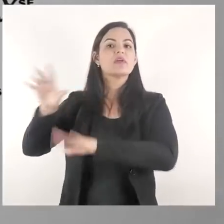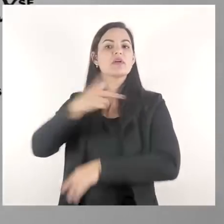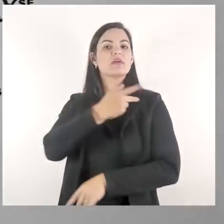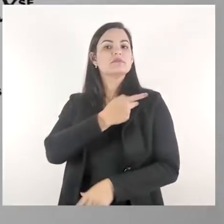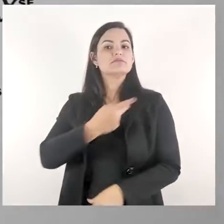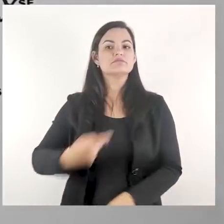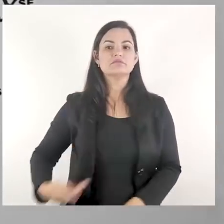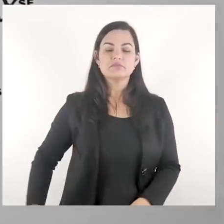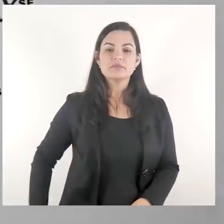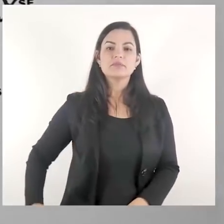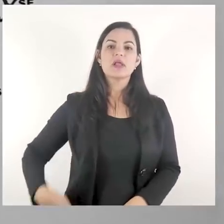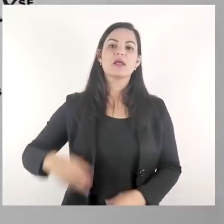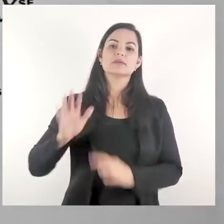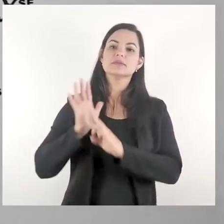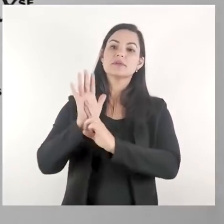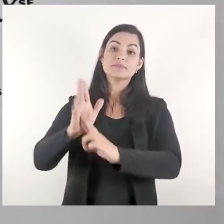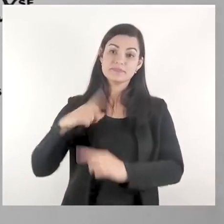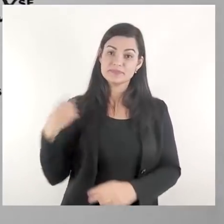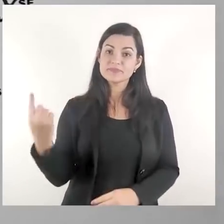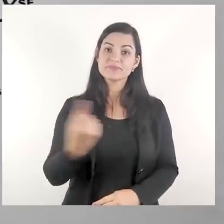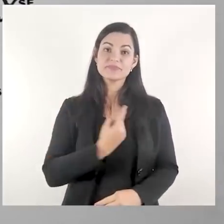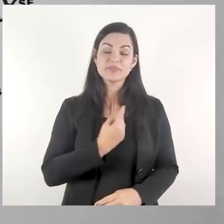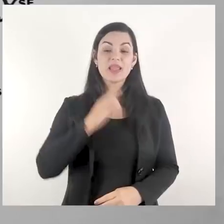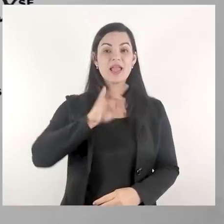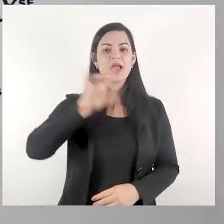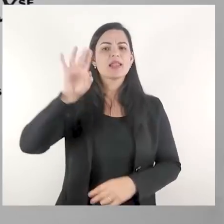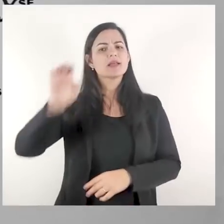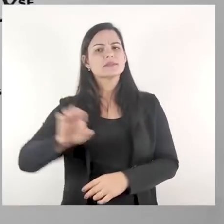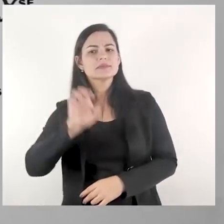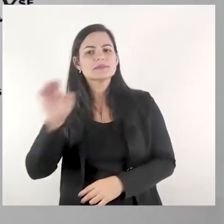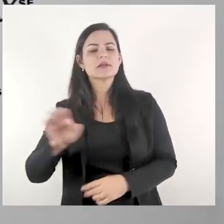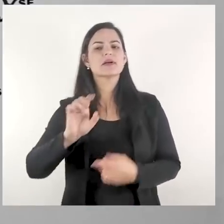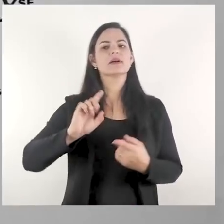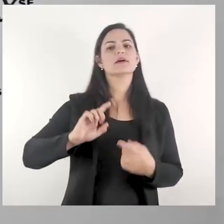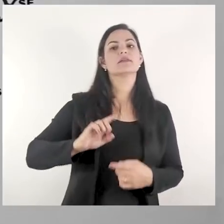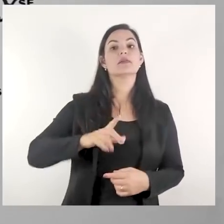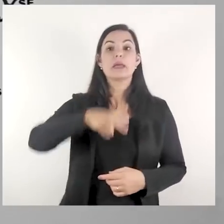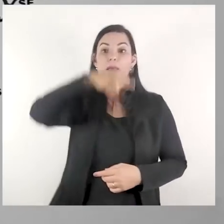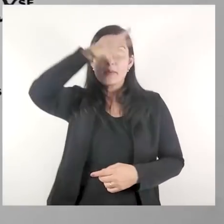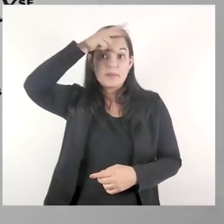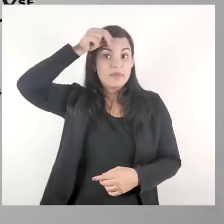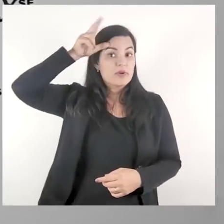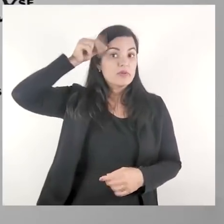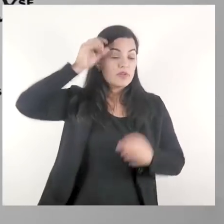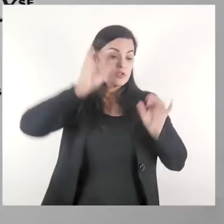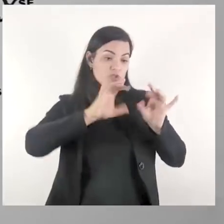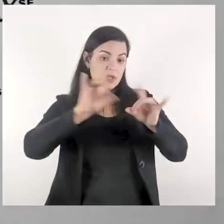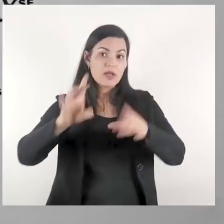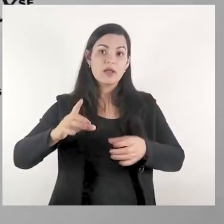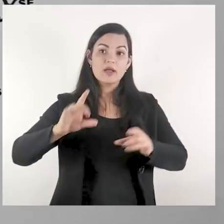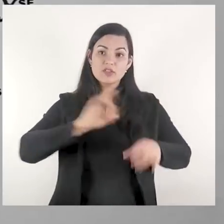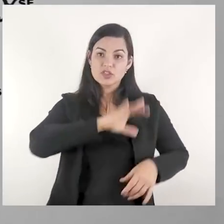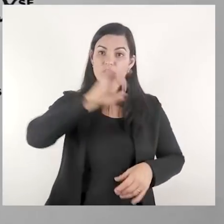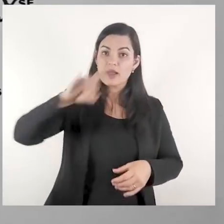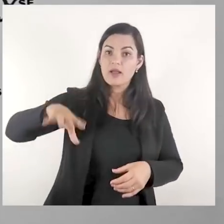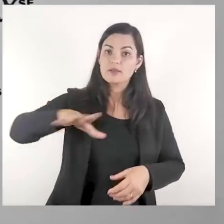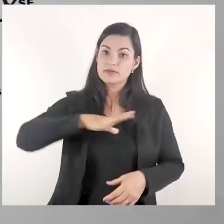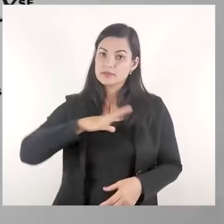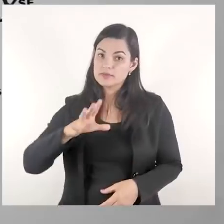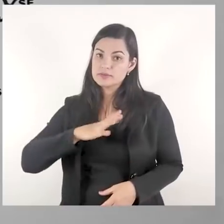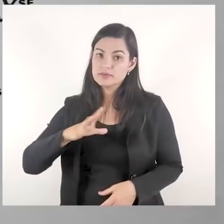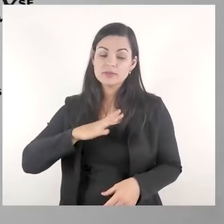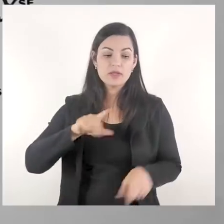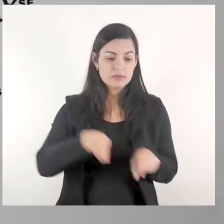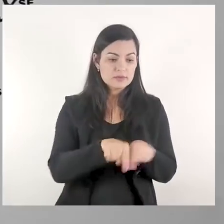para escolher os representantes de cada estado, os prefeitos das cidades e assim por diante. Então